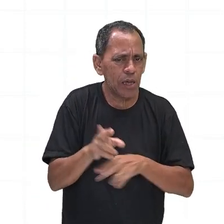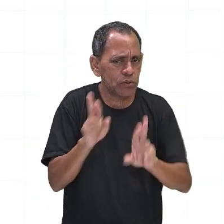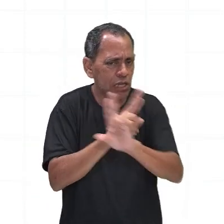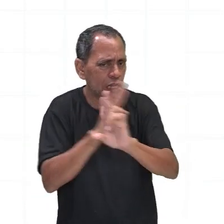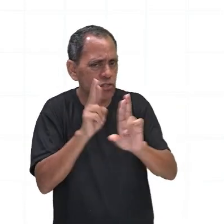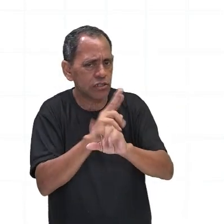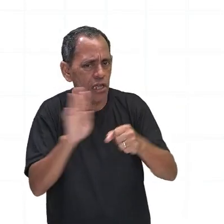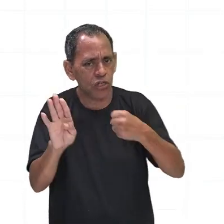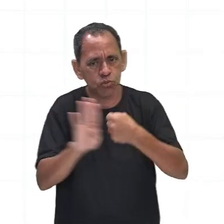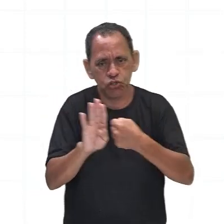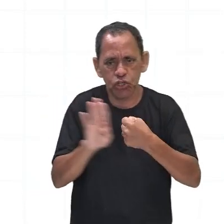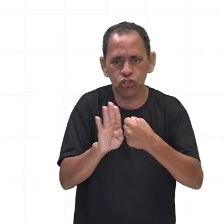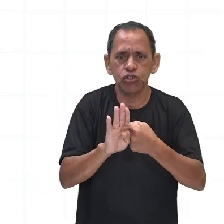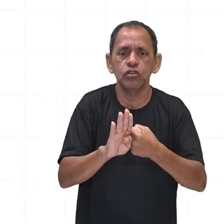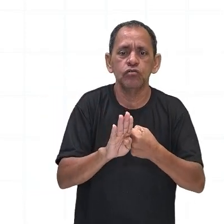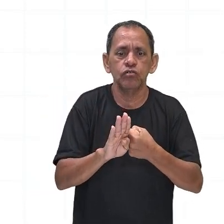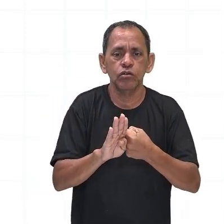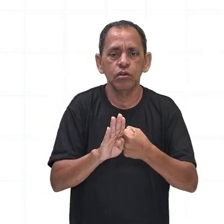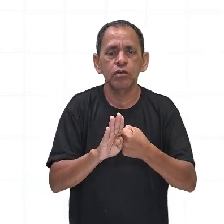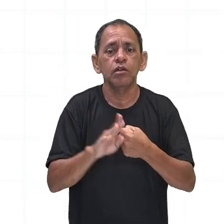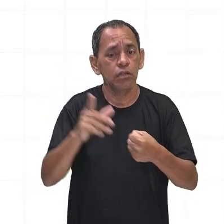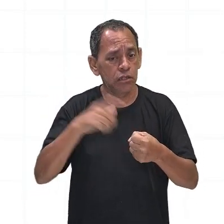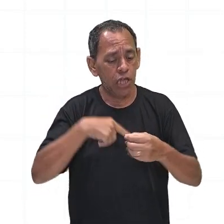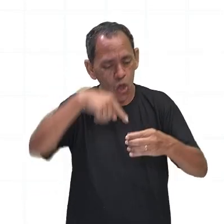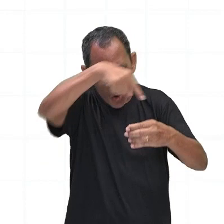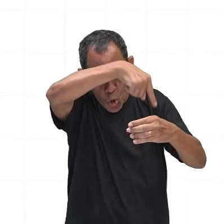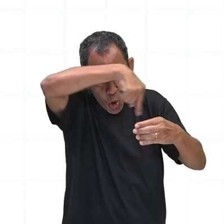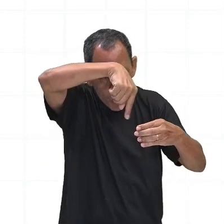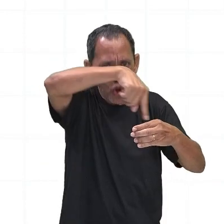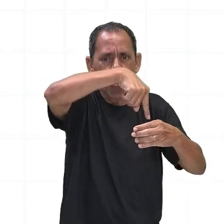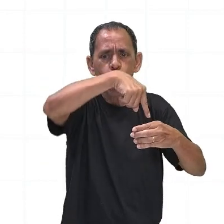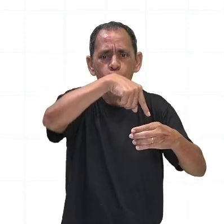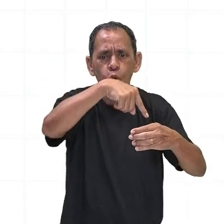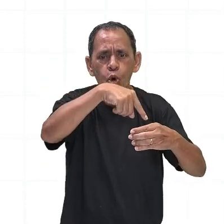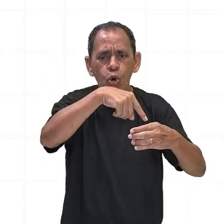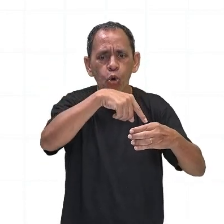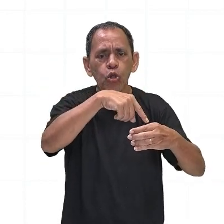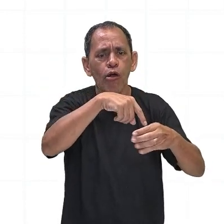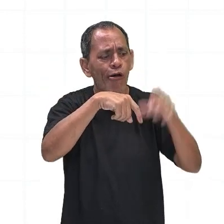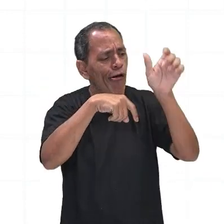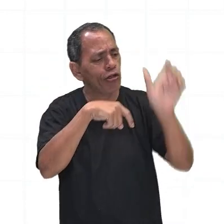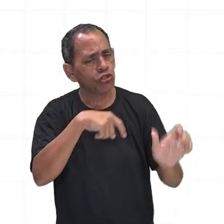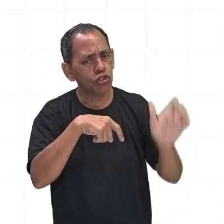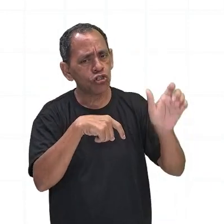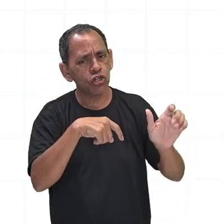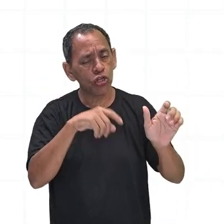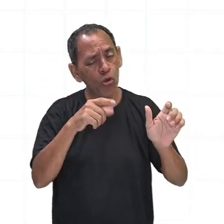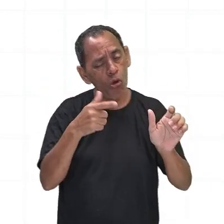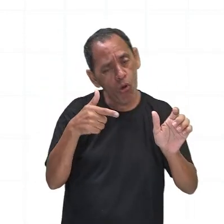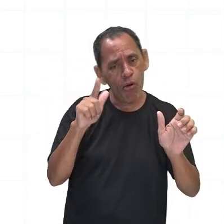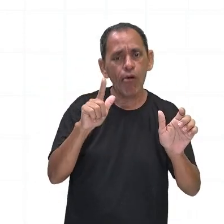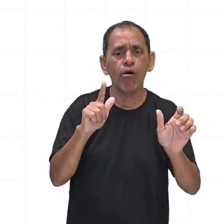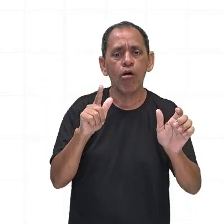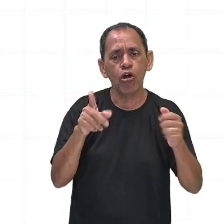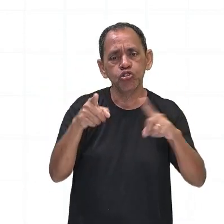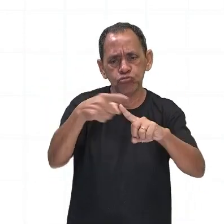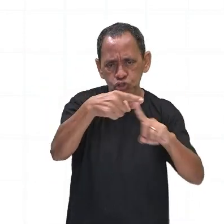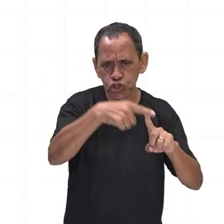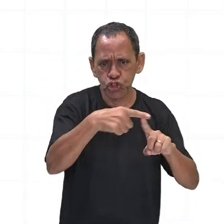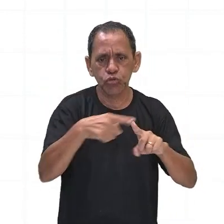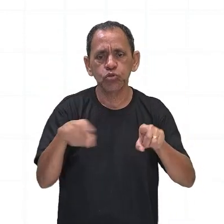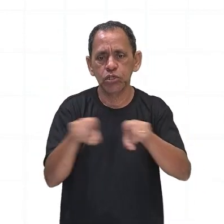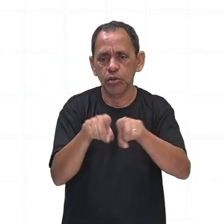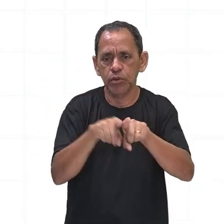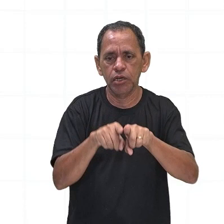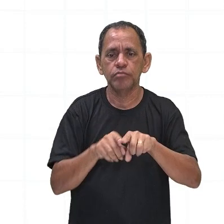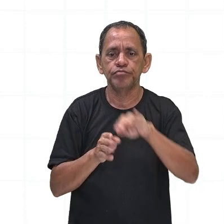um substantivo, a um núcleo, certo, de sujeito ou de outro termo da oração, nós vamos ter a função aí de